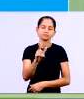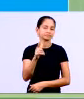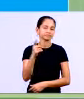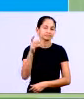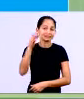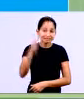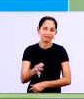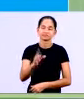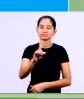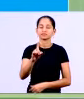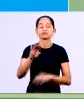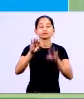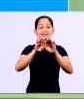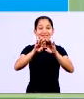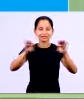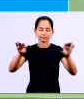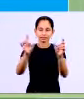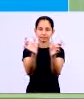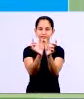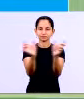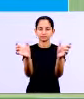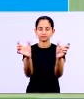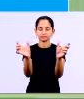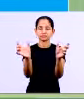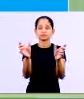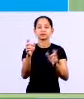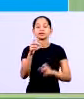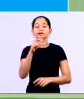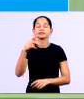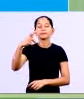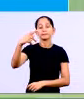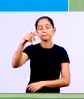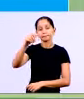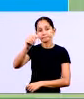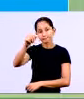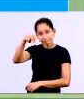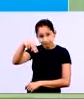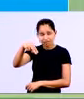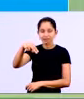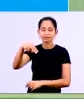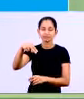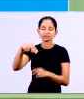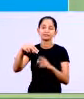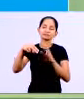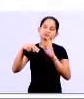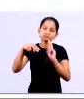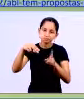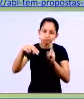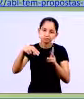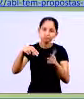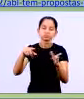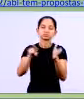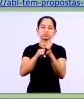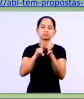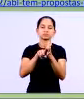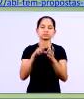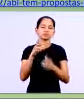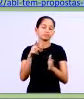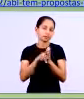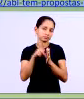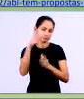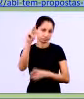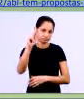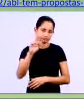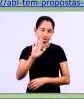mesma sílaba. Então, separado por hífen. E no caso de pan-americano, porque o prefixo pan continua com hífen. Certo, professora Tayane?